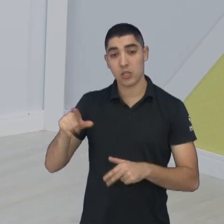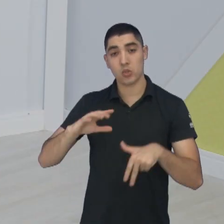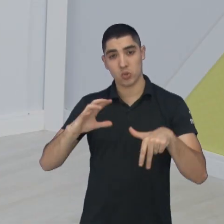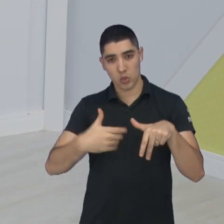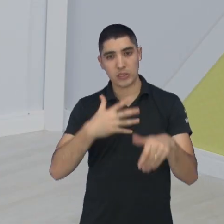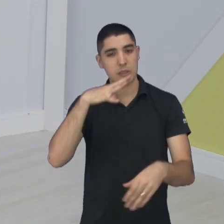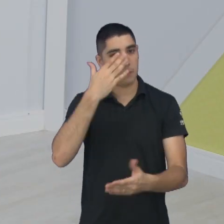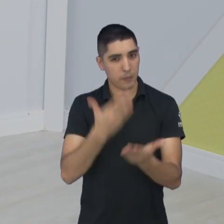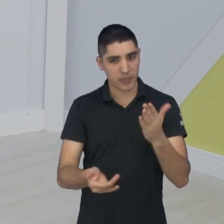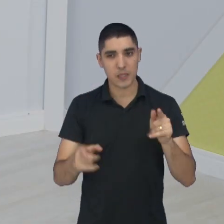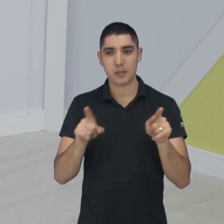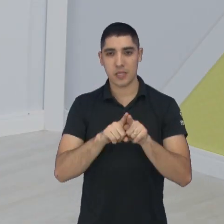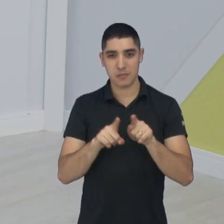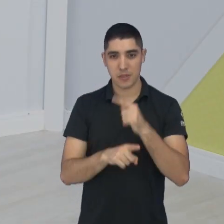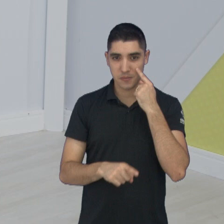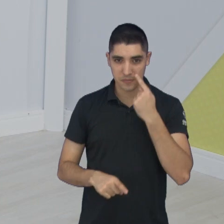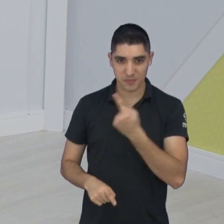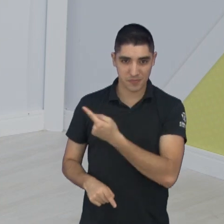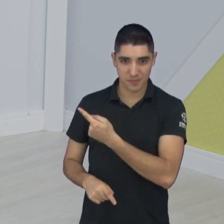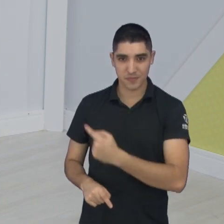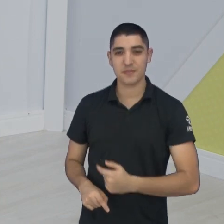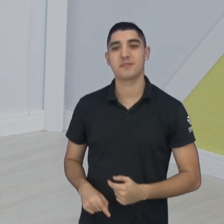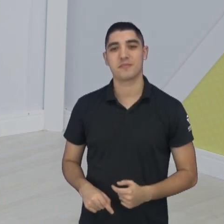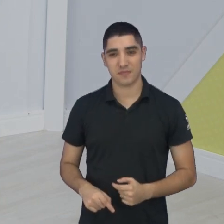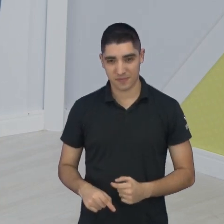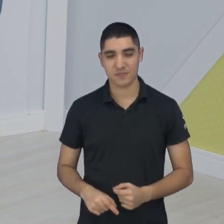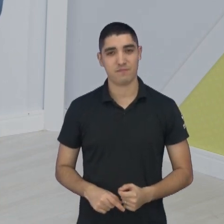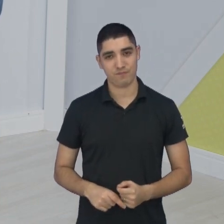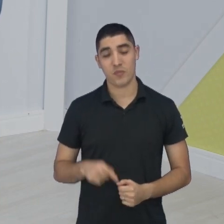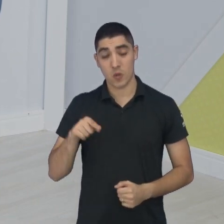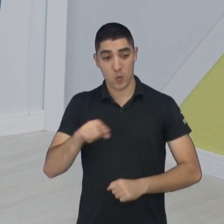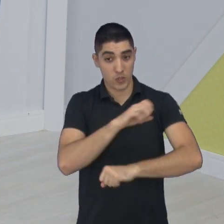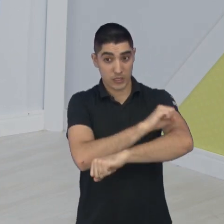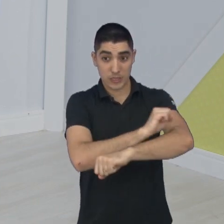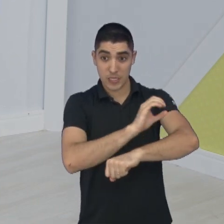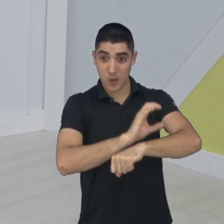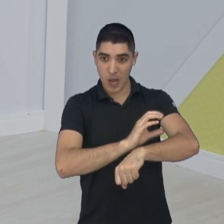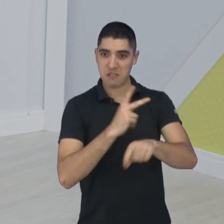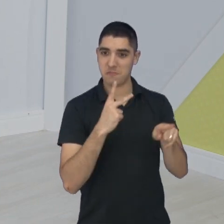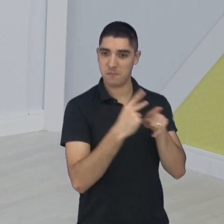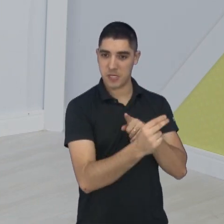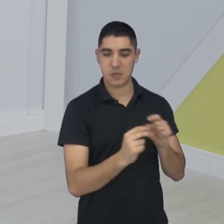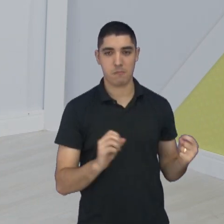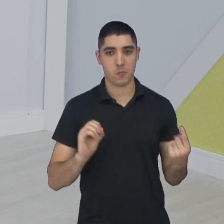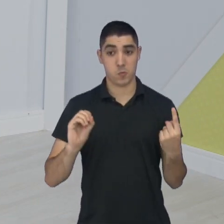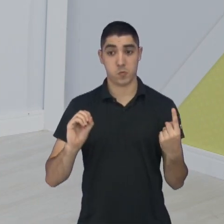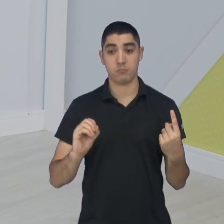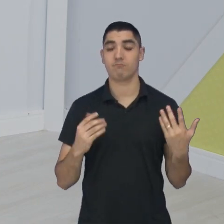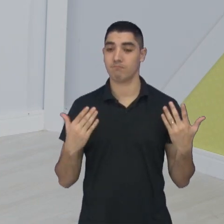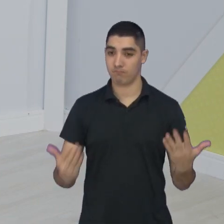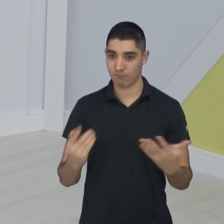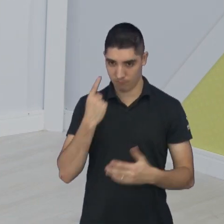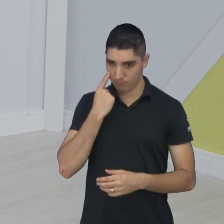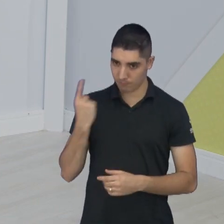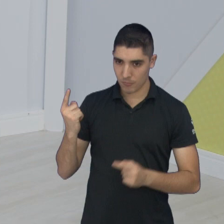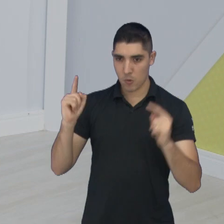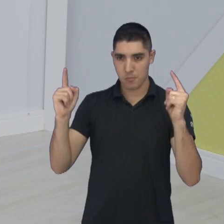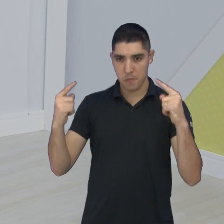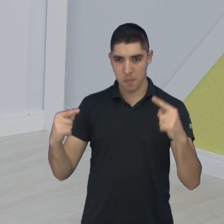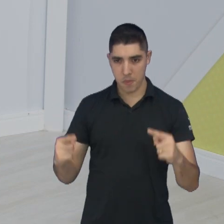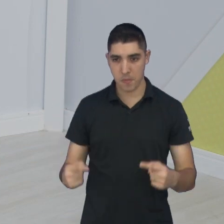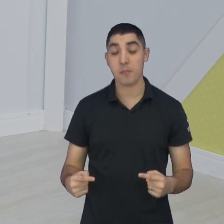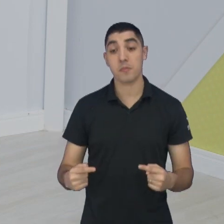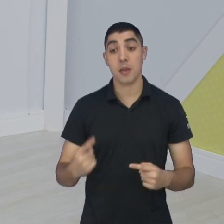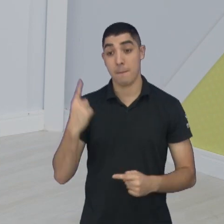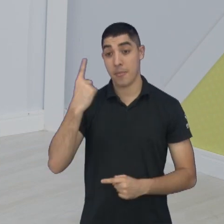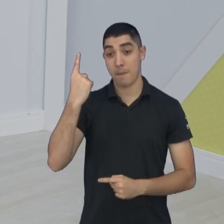para São Carlense. Aí sim, com tio e tudo. São Carlense por 1-0. Tá certo? Tá aí os resultados desta primeira